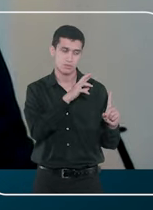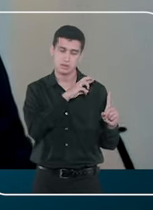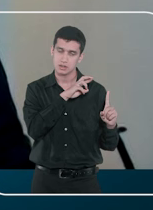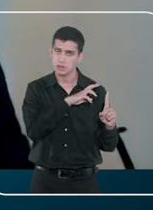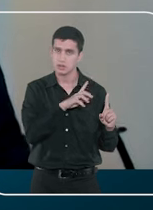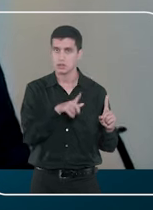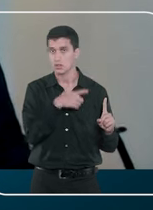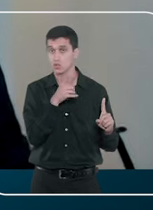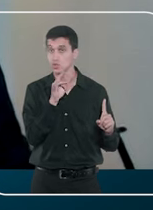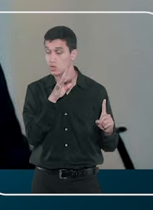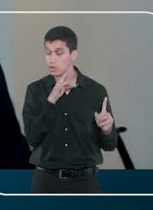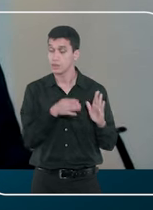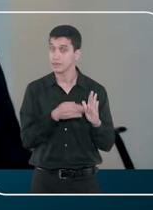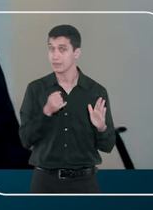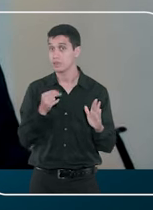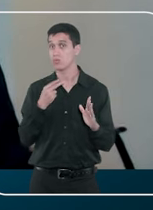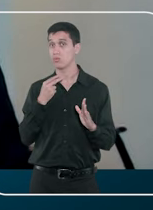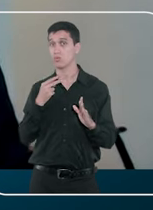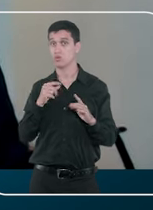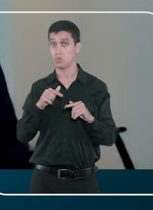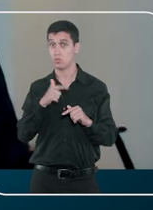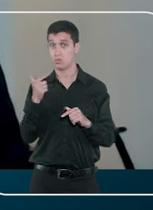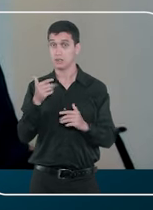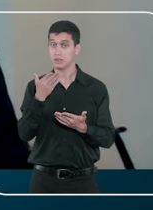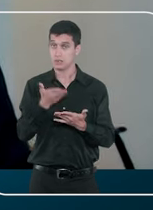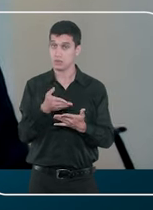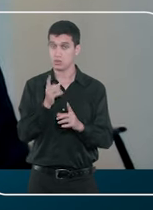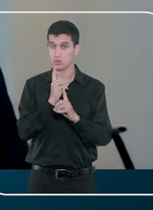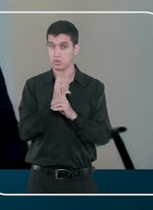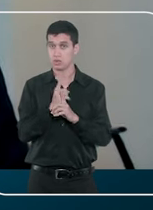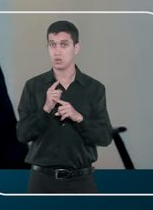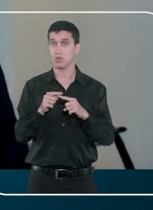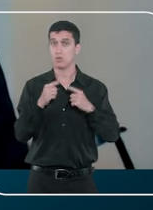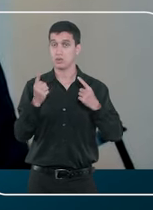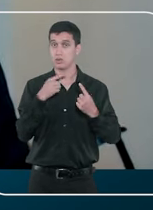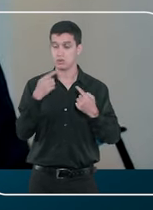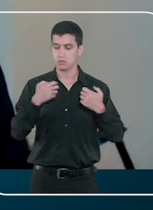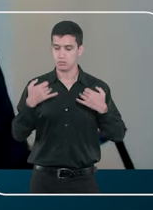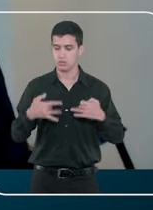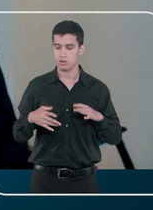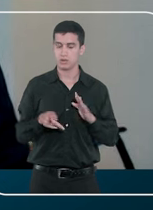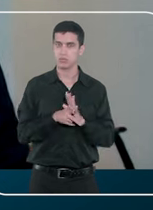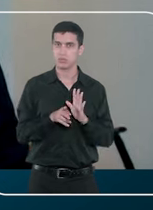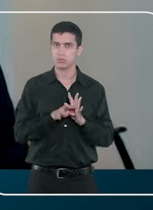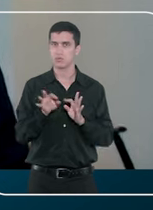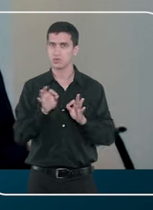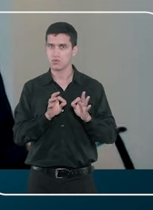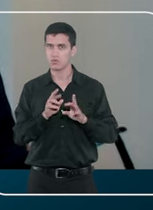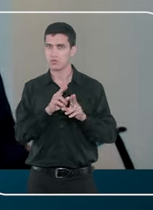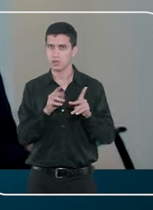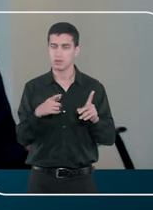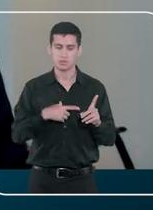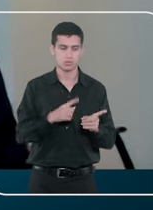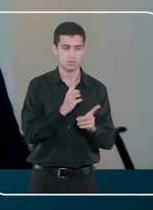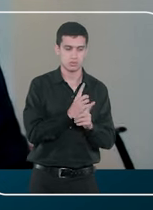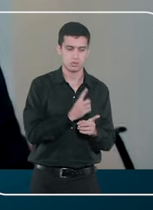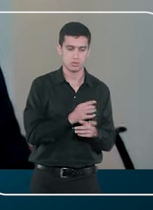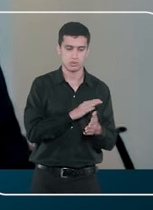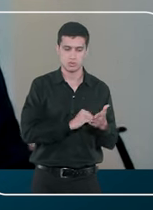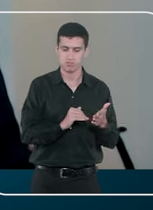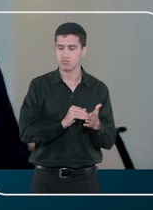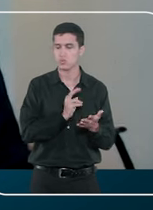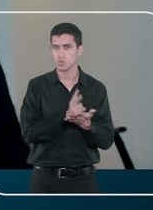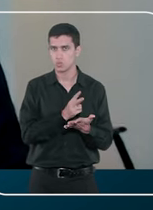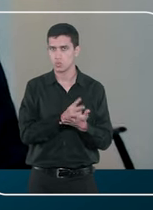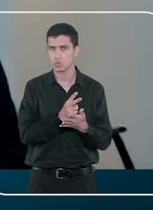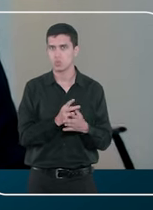A exceção a essa figura de acesso se dá quando nós falamos de diligências que ainda se encontram em andamento